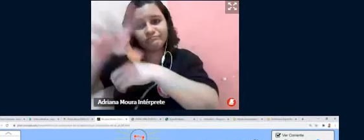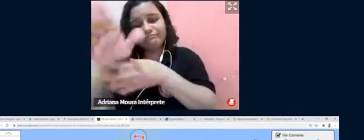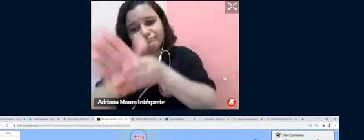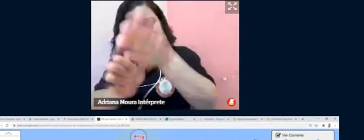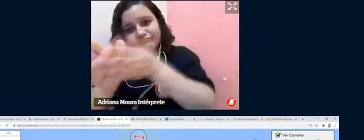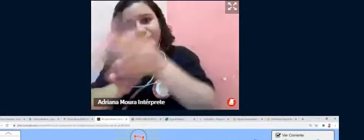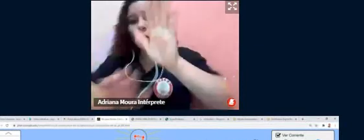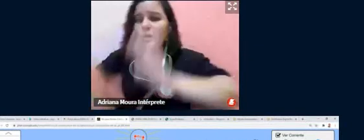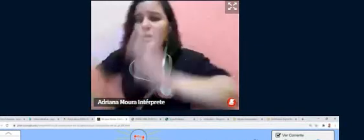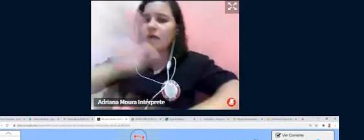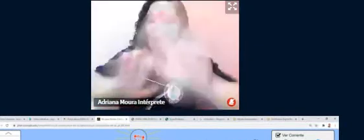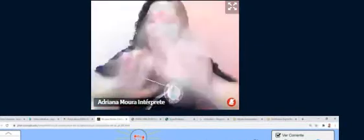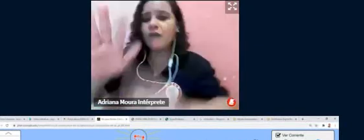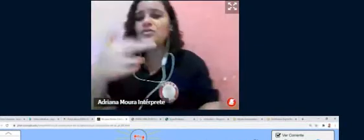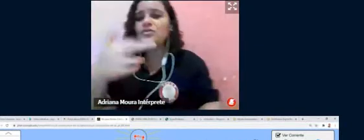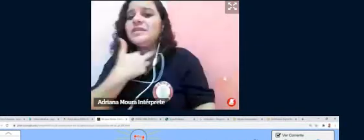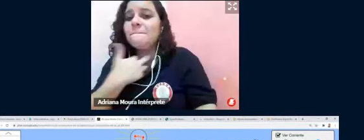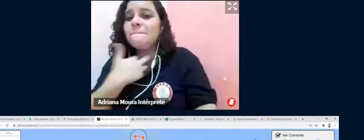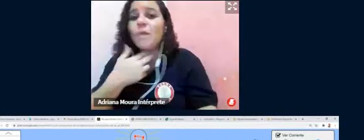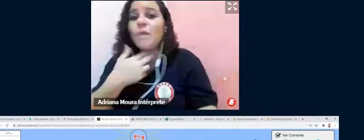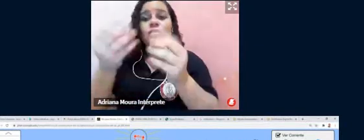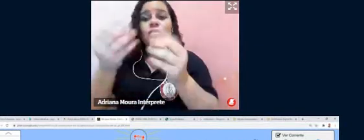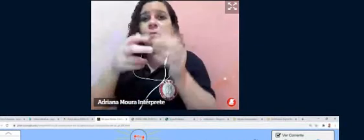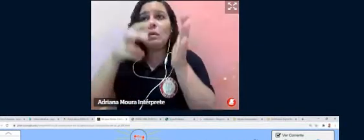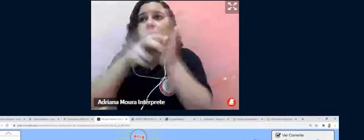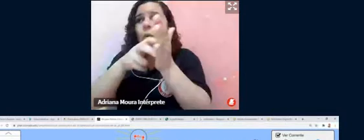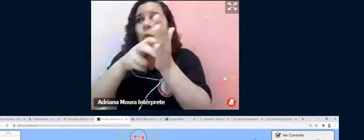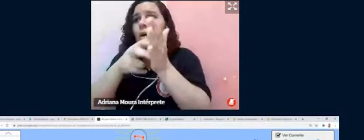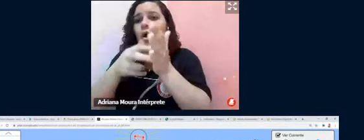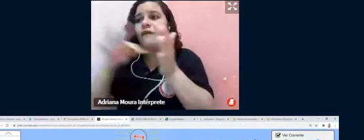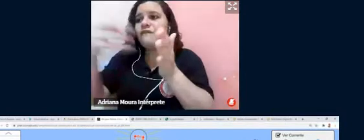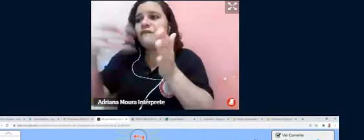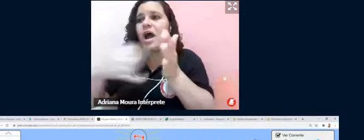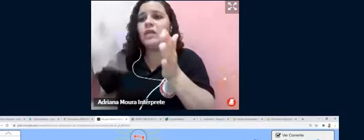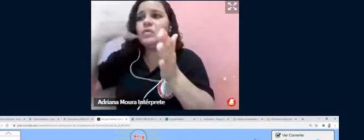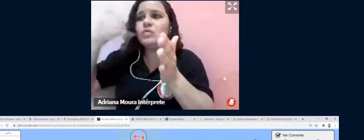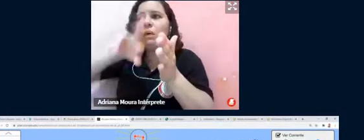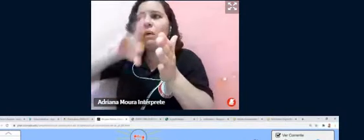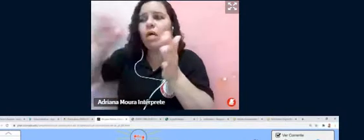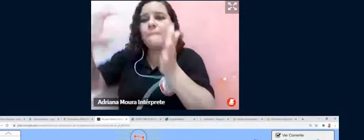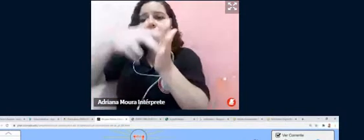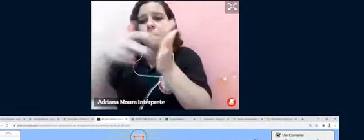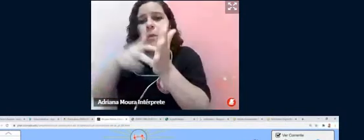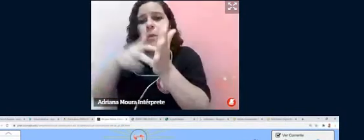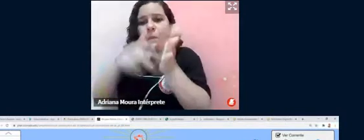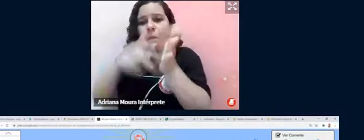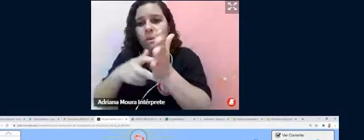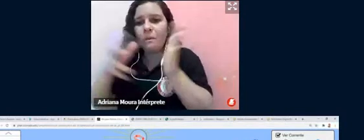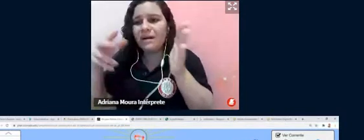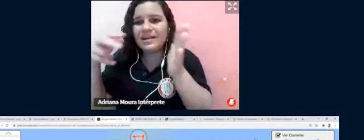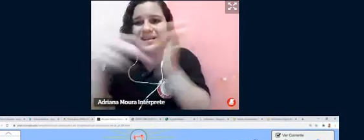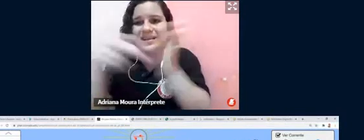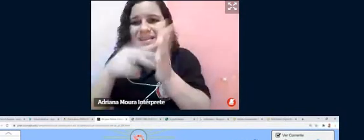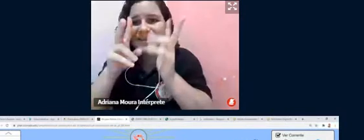não conecta muitos dispositivos na mesma tomada. Porque conectar muitos dispositivos na mesma